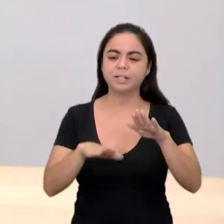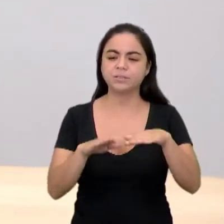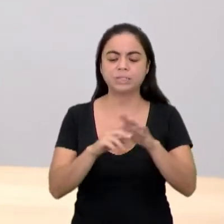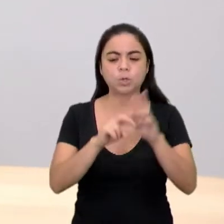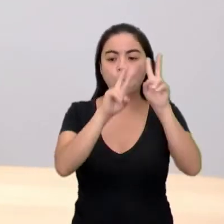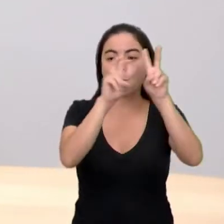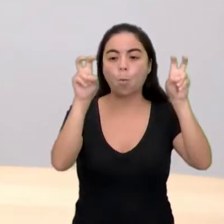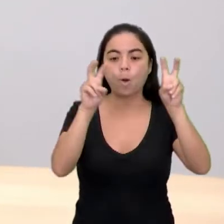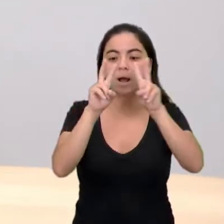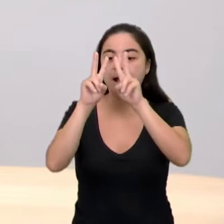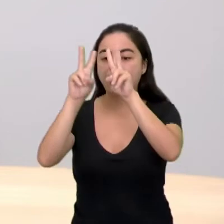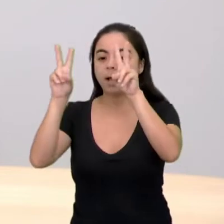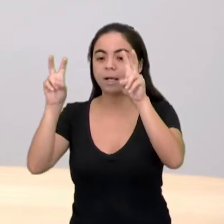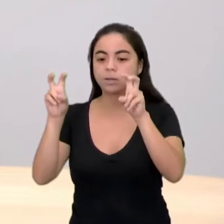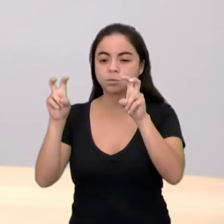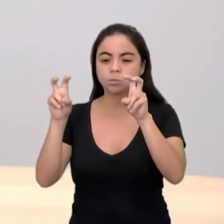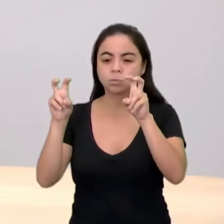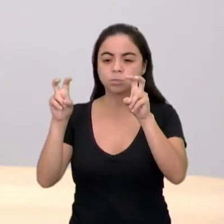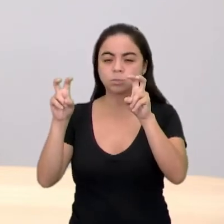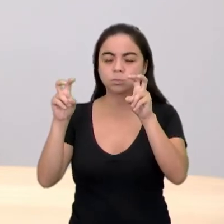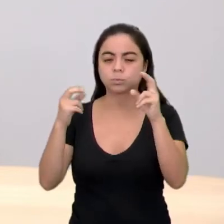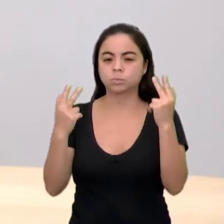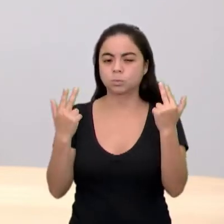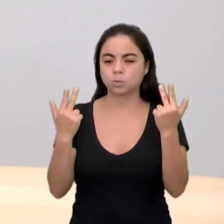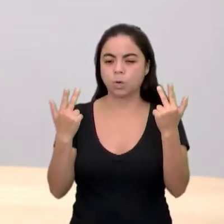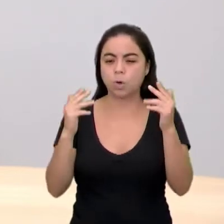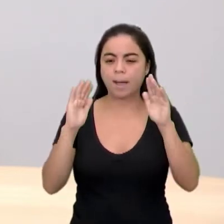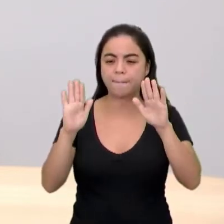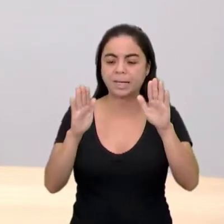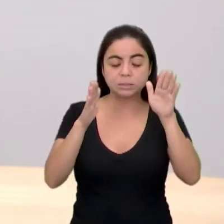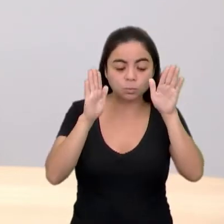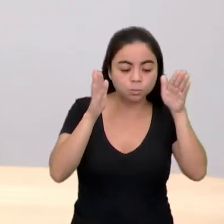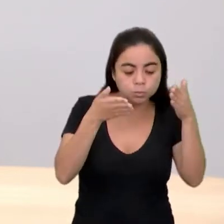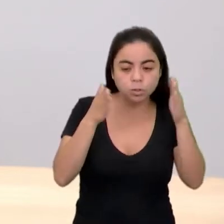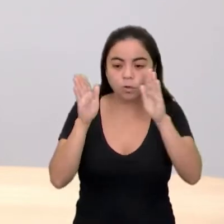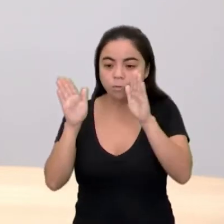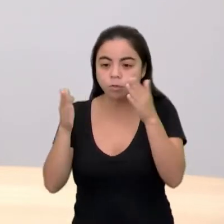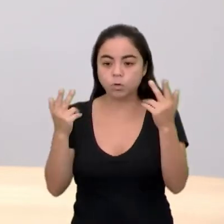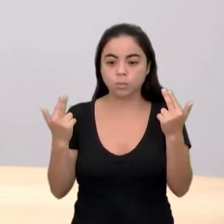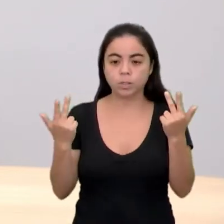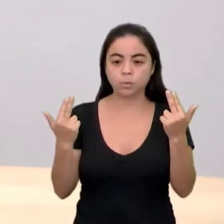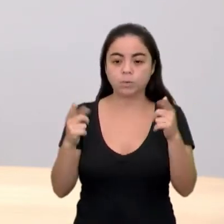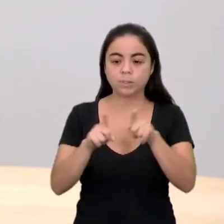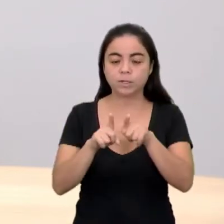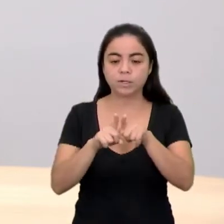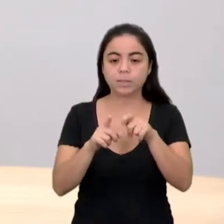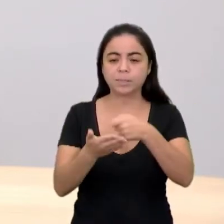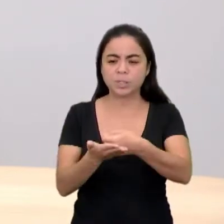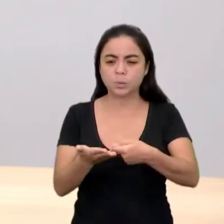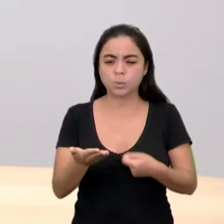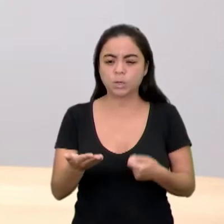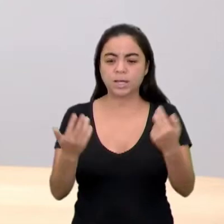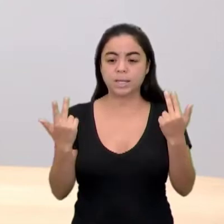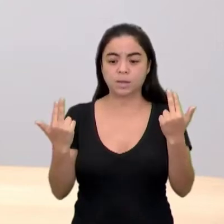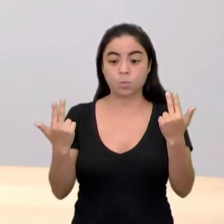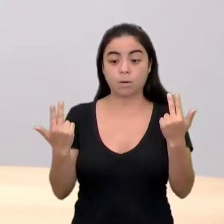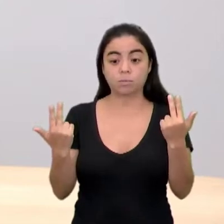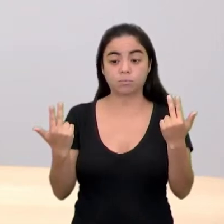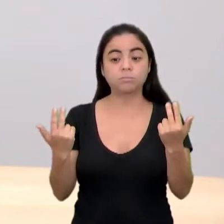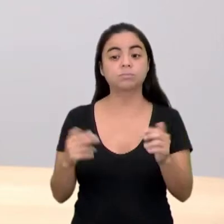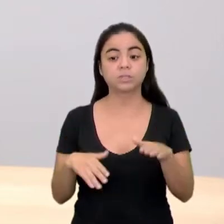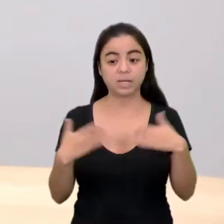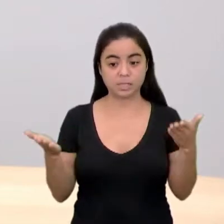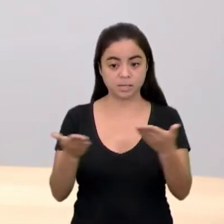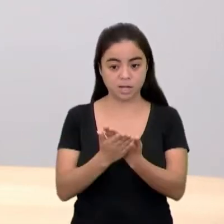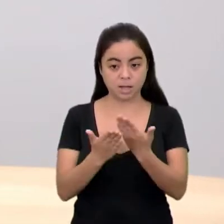mesmo assunto com a mesma abordagem e usando o mesmo gênero. E aí que vai entrar a questão da nossa